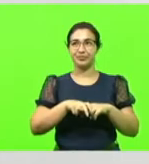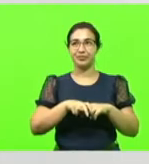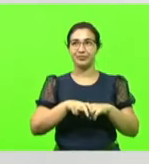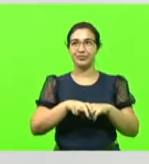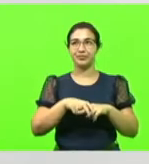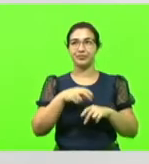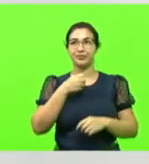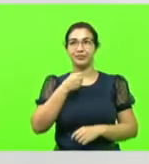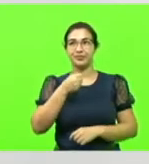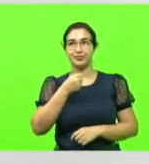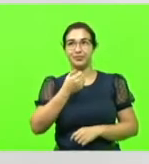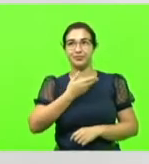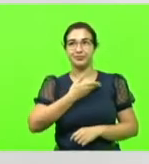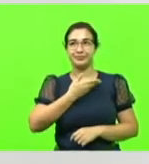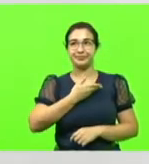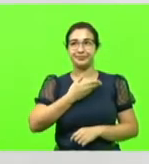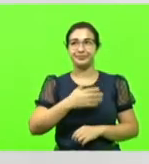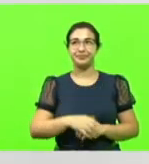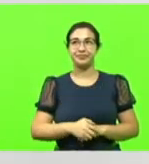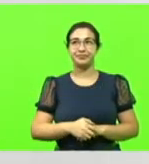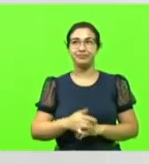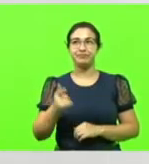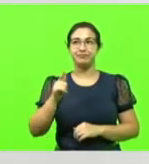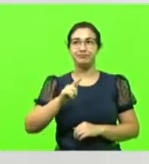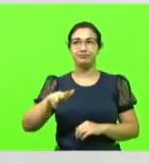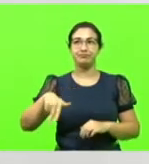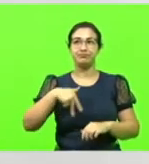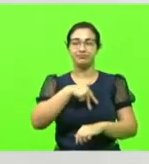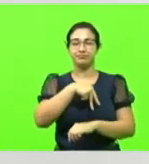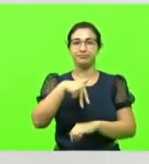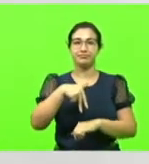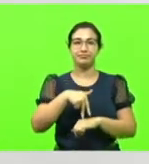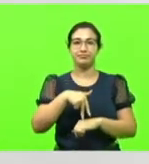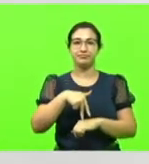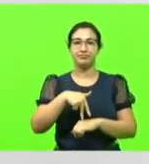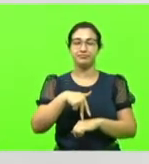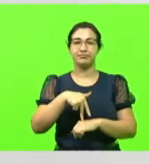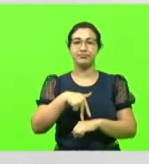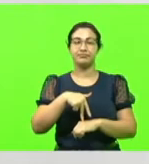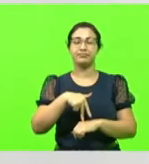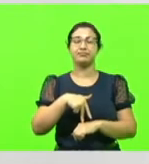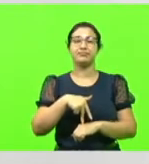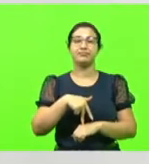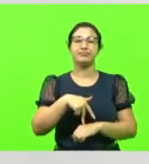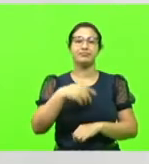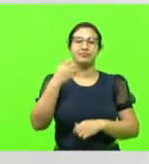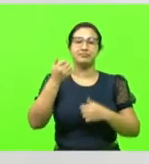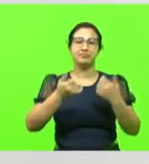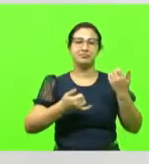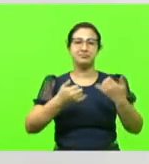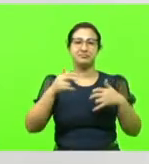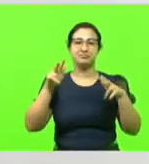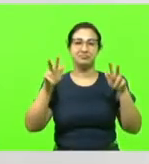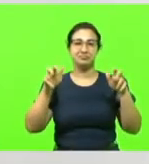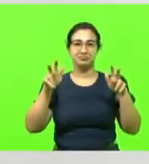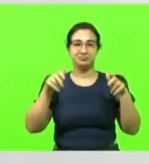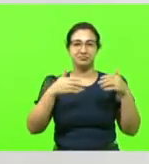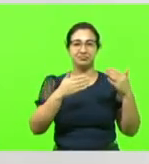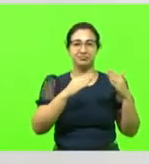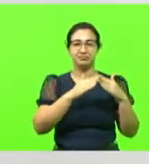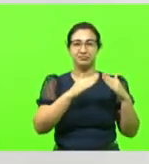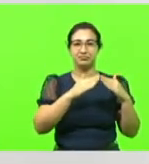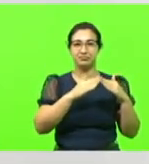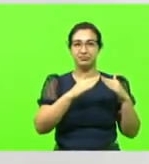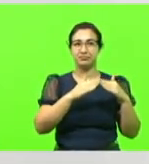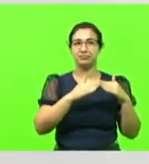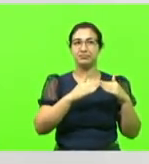imprensa, eu venho mais uma vez aqui a essa tribuna falar sobre os abusos de uma casa que deveria